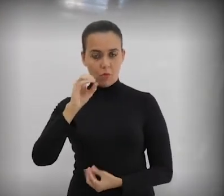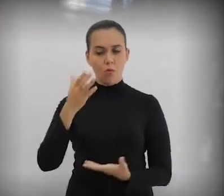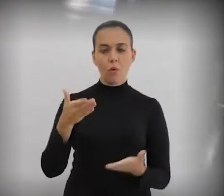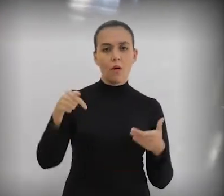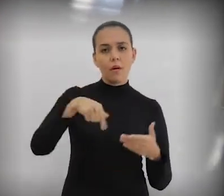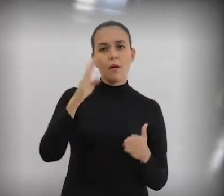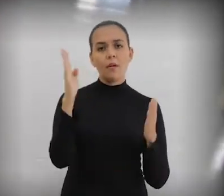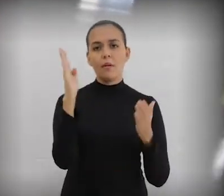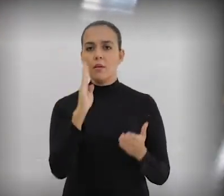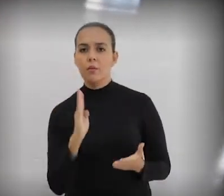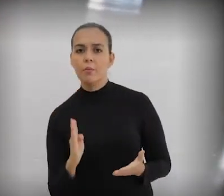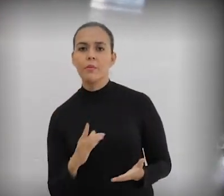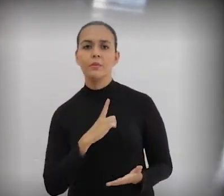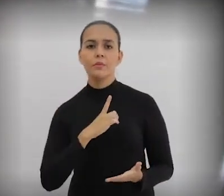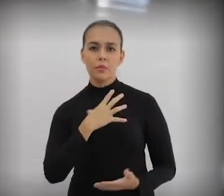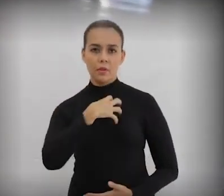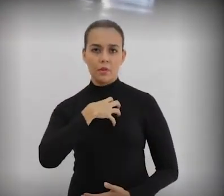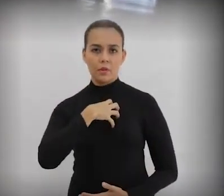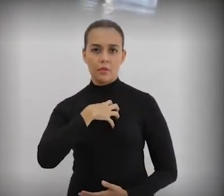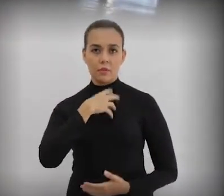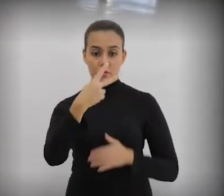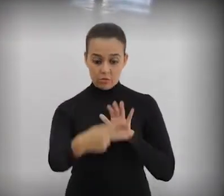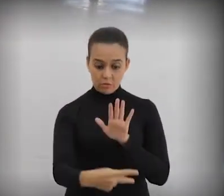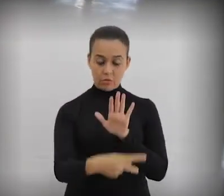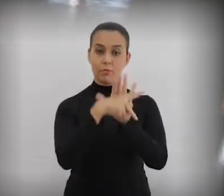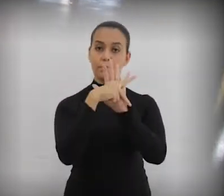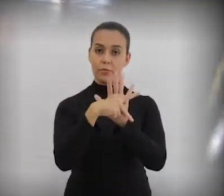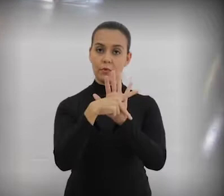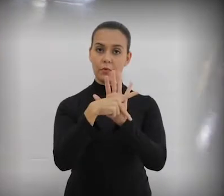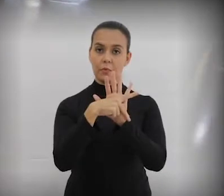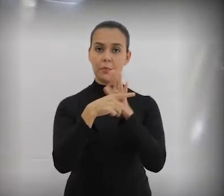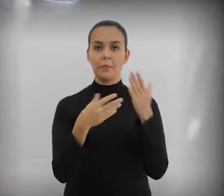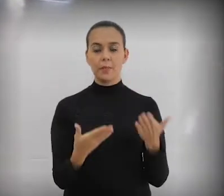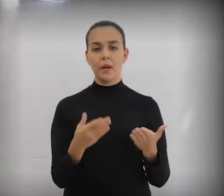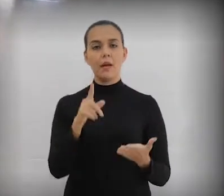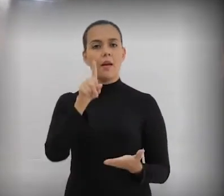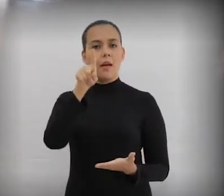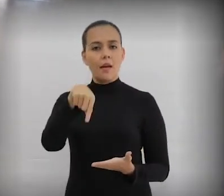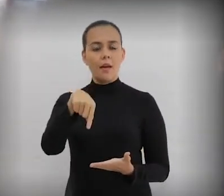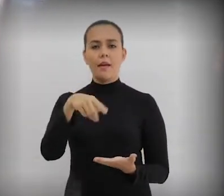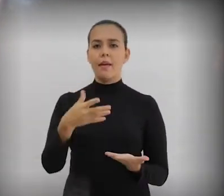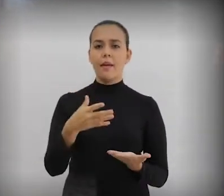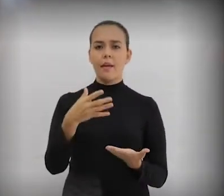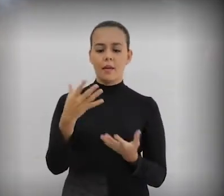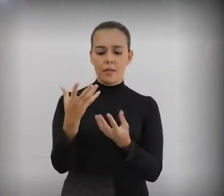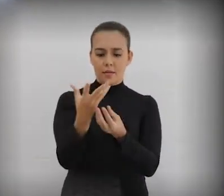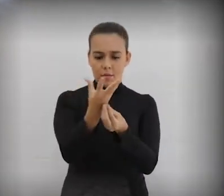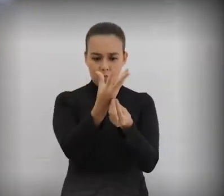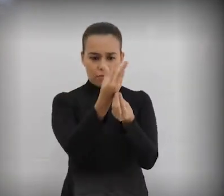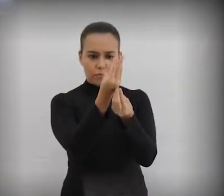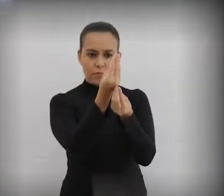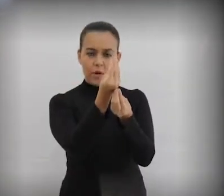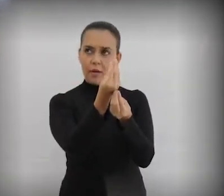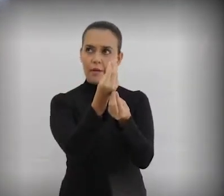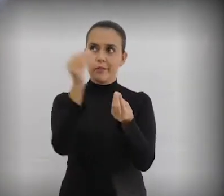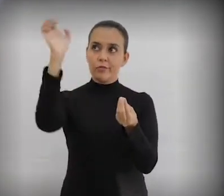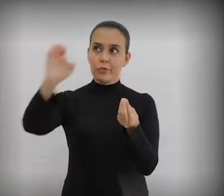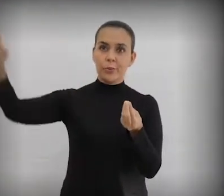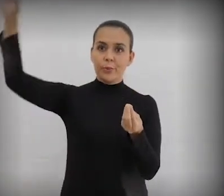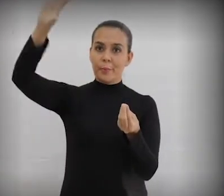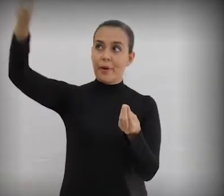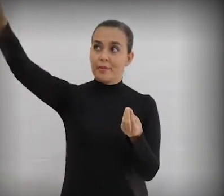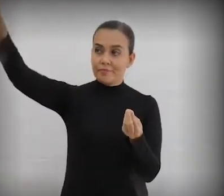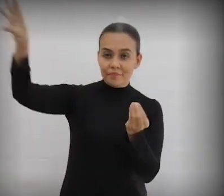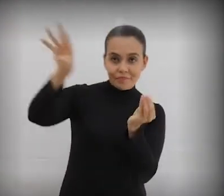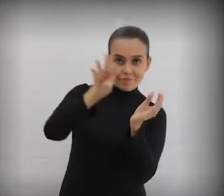Brasil tem características próprias, apesar de ser uma arte, uma forma barroca que é importada, porque o barroco,